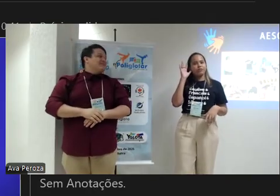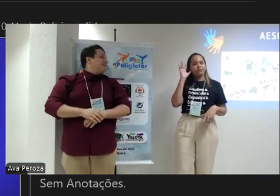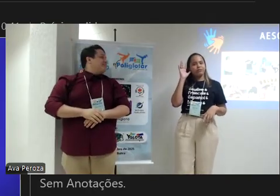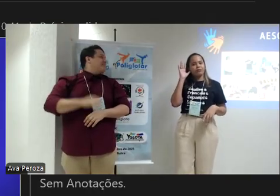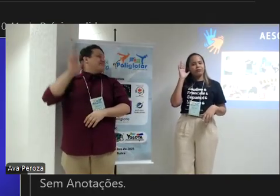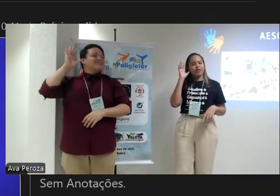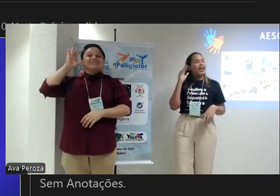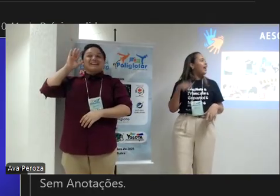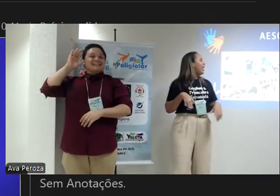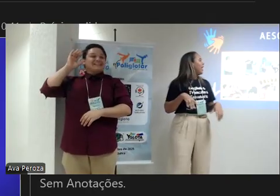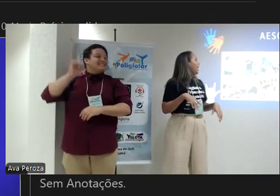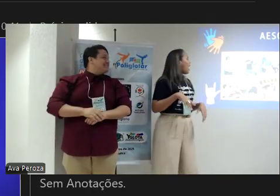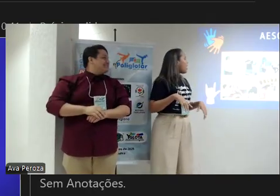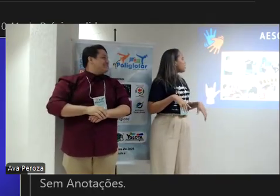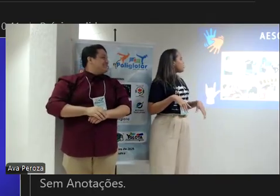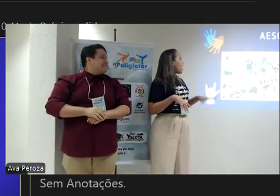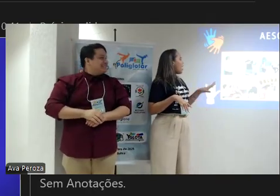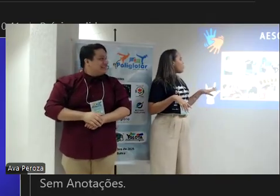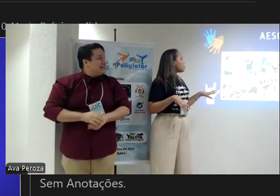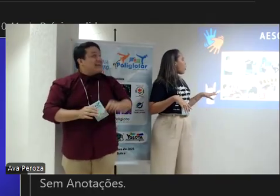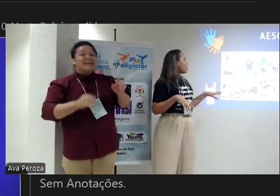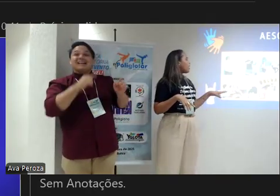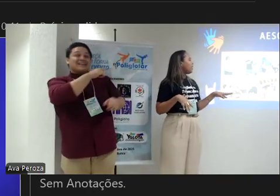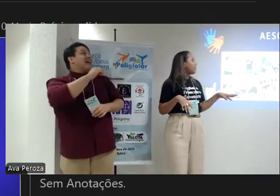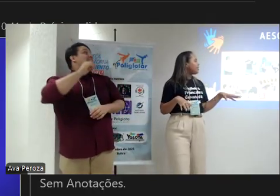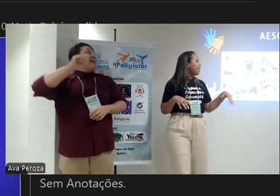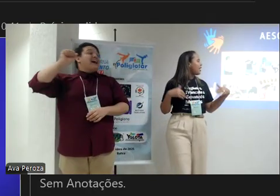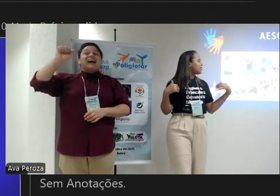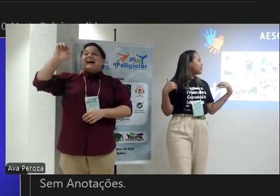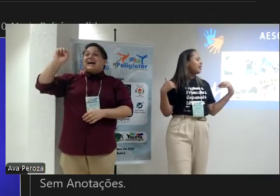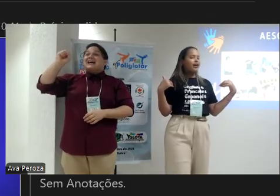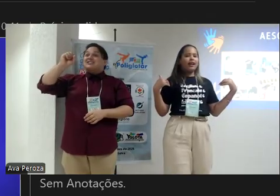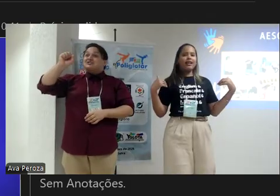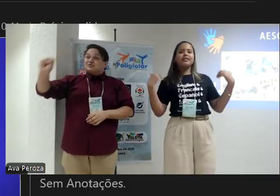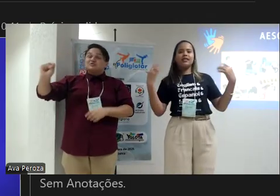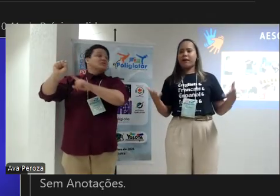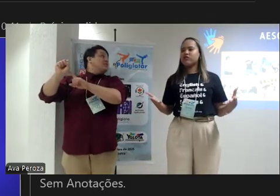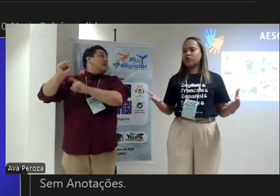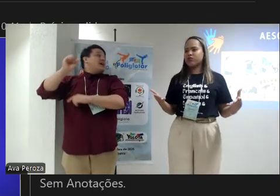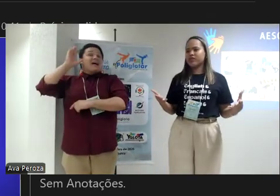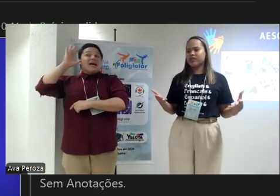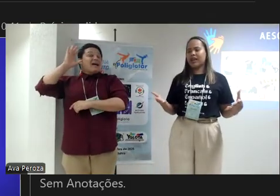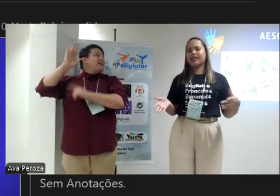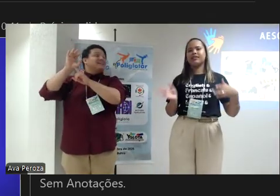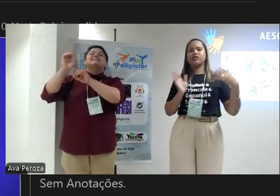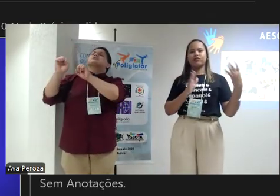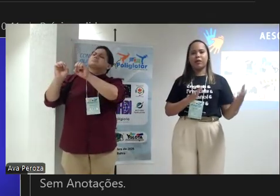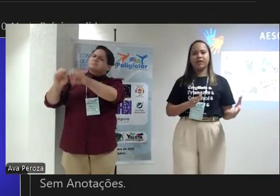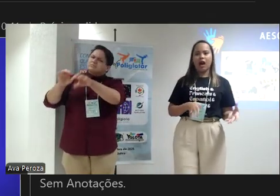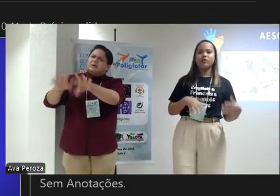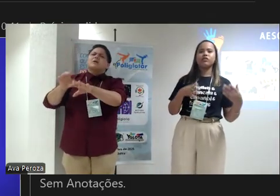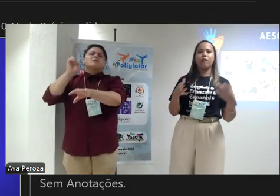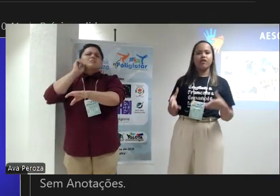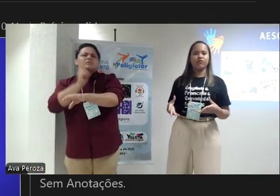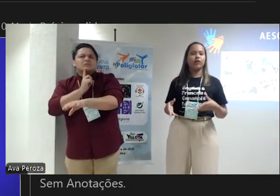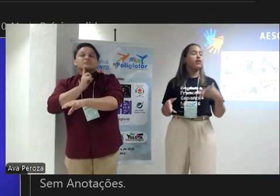assim. E a ESUS é uma escola que tem esse ensino para surdos. Tem ensino fundamental